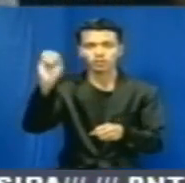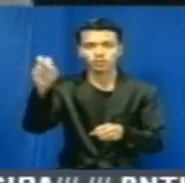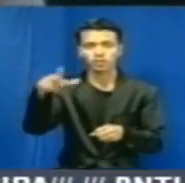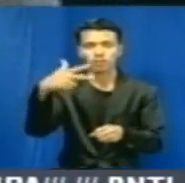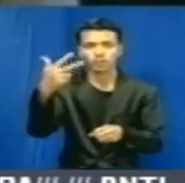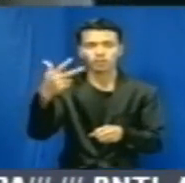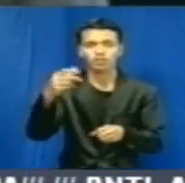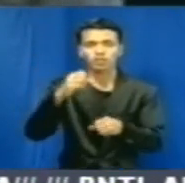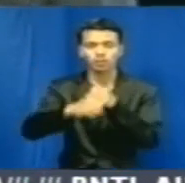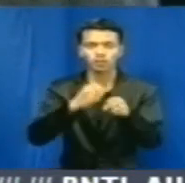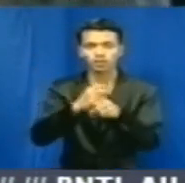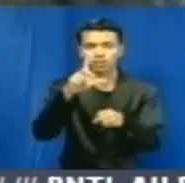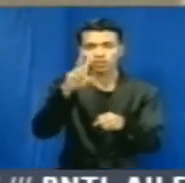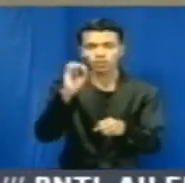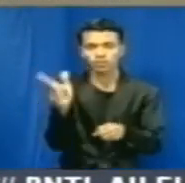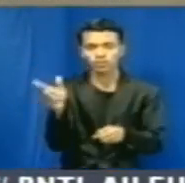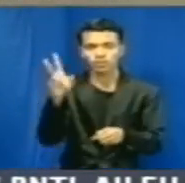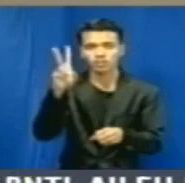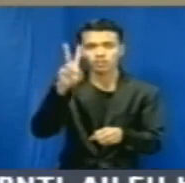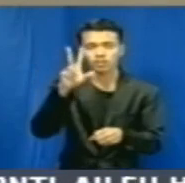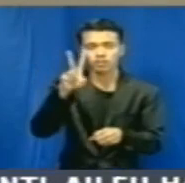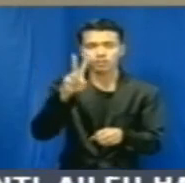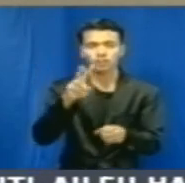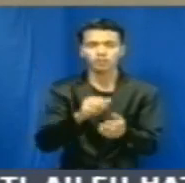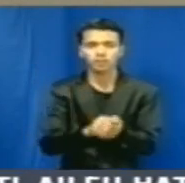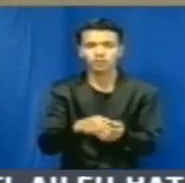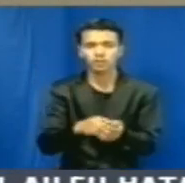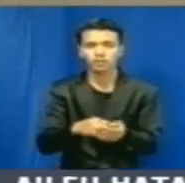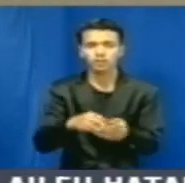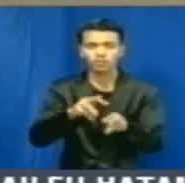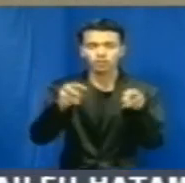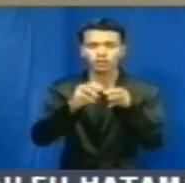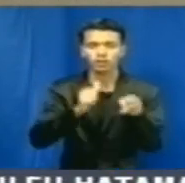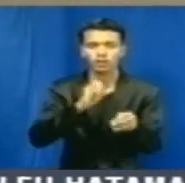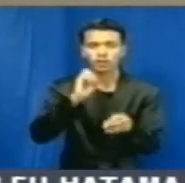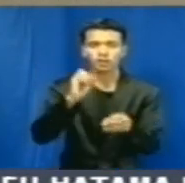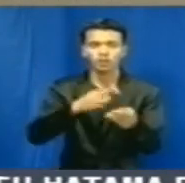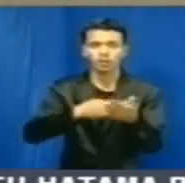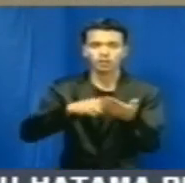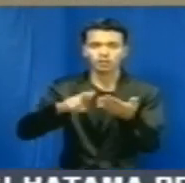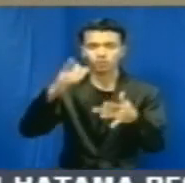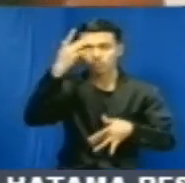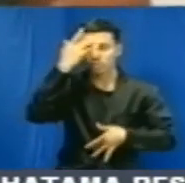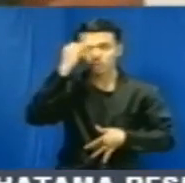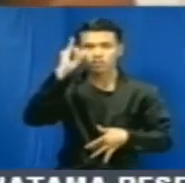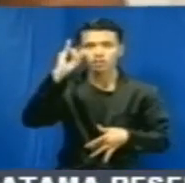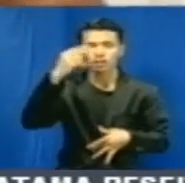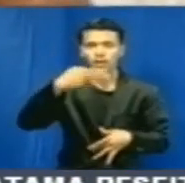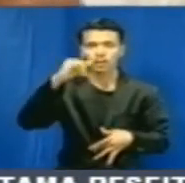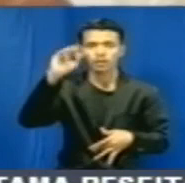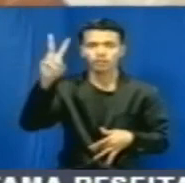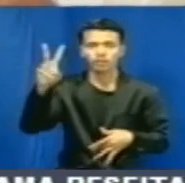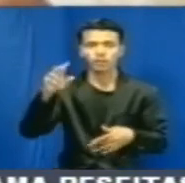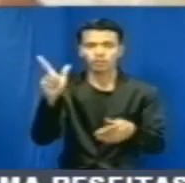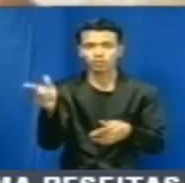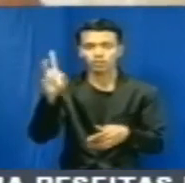ruanulu resing rua nee, servisu saudi município Wainaru, registra na kazu HIV sida hamutu ruanulu resing ida.